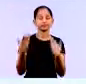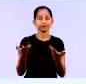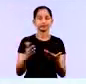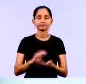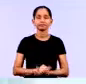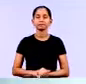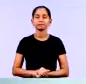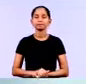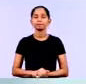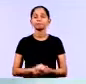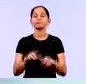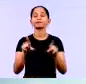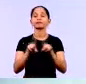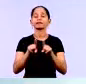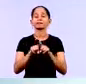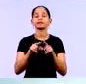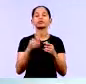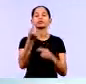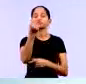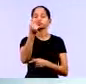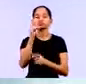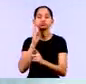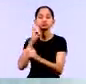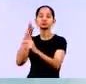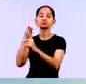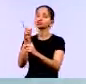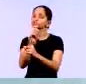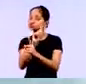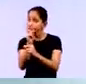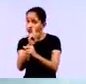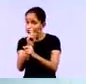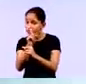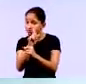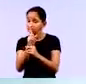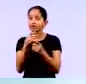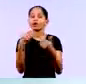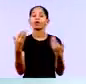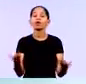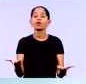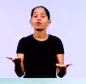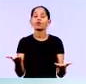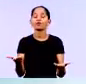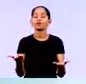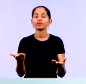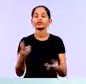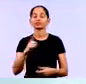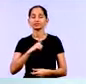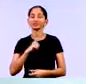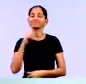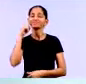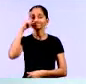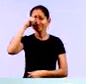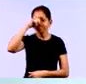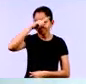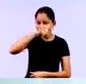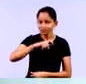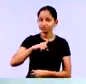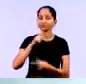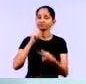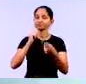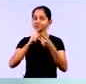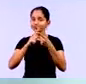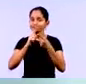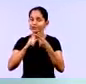E os custos indiretos? Esses custos indiretos ele é mais difícil. Por